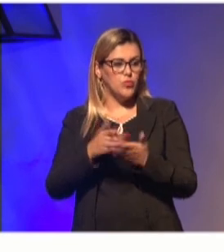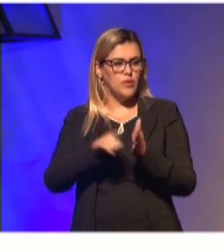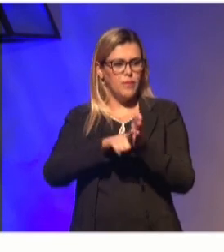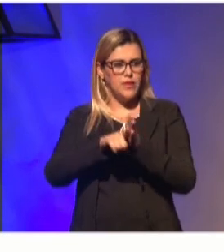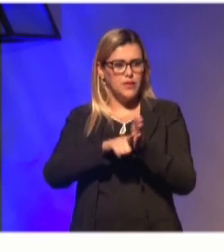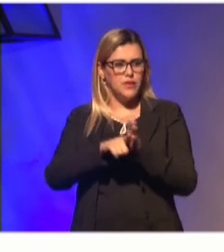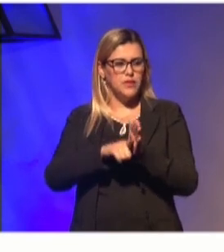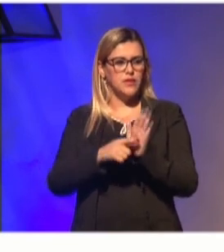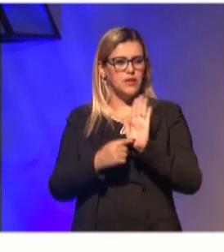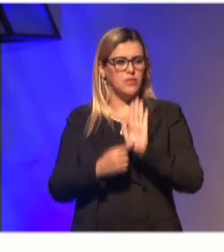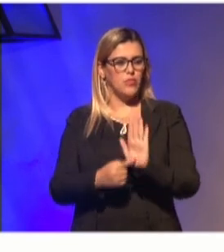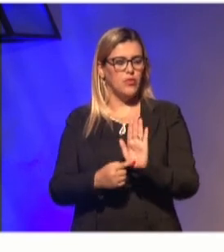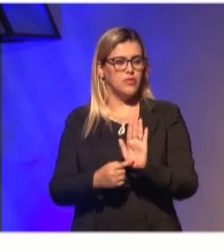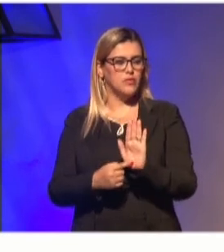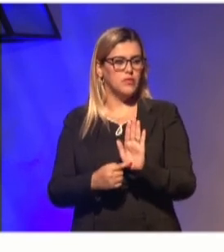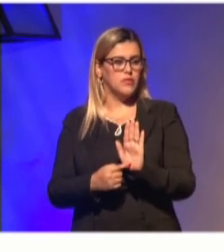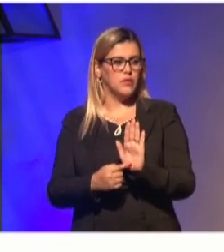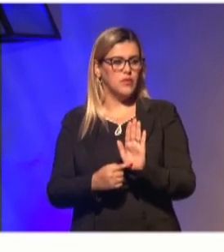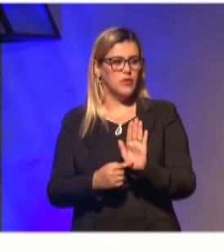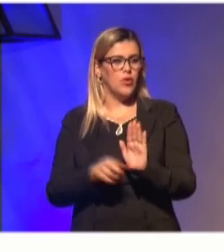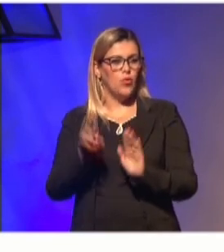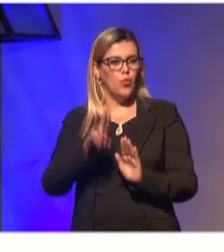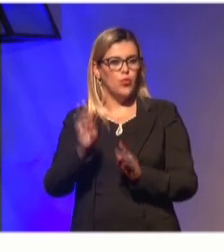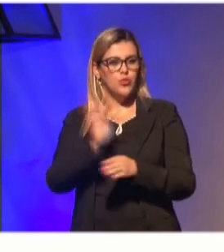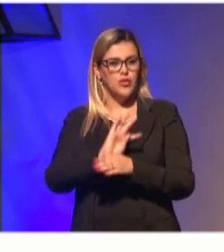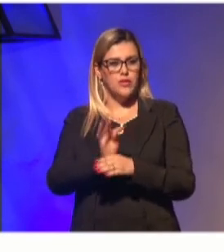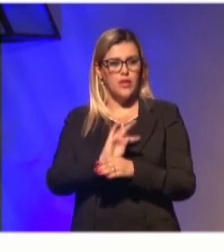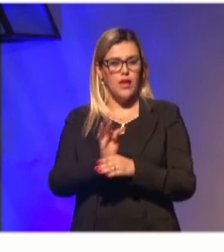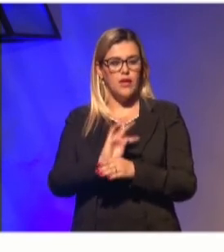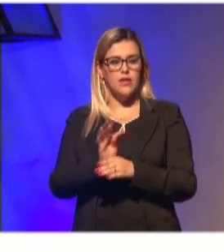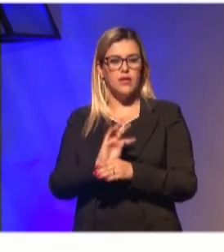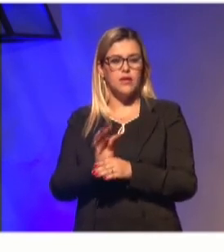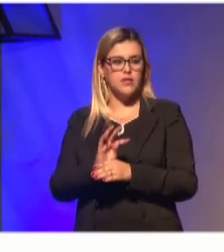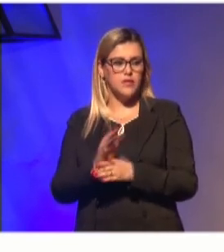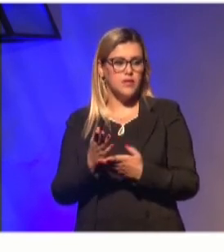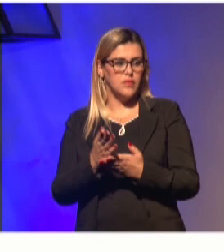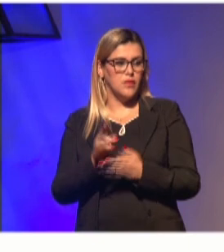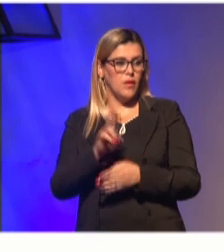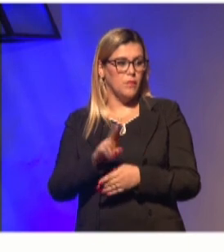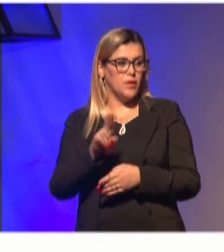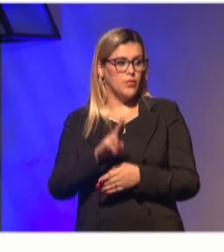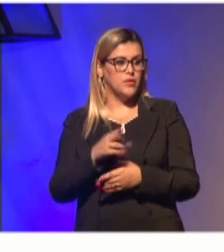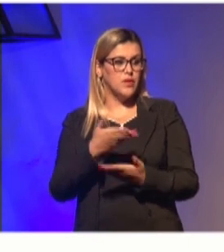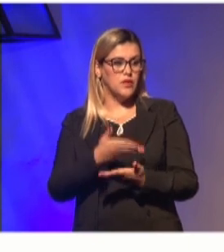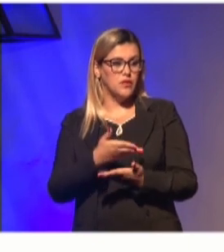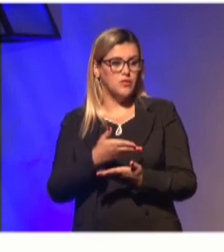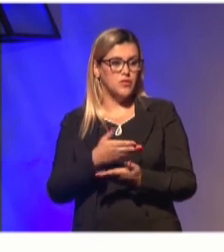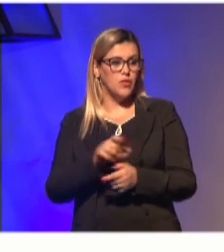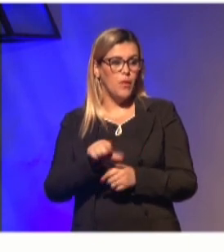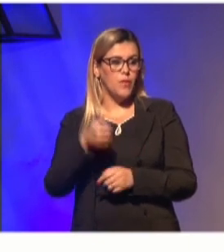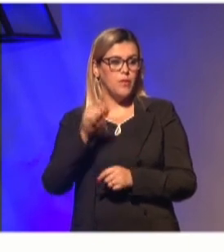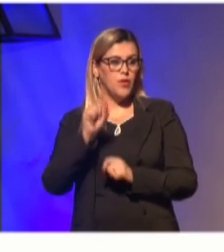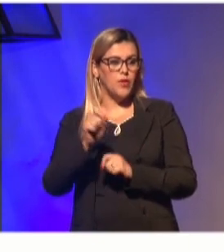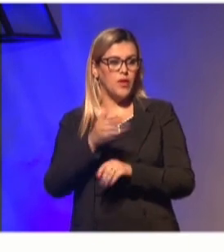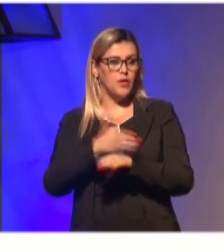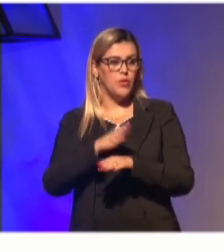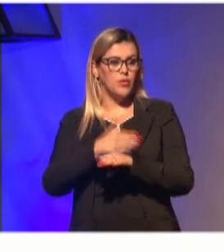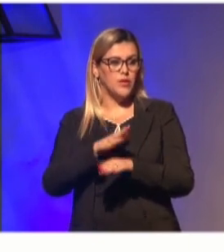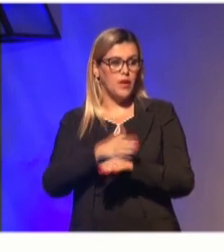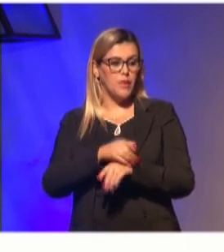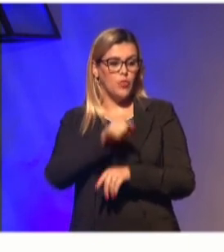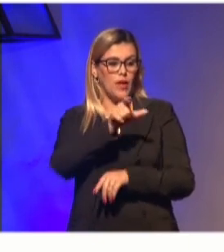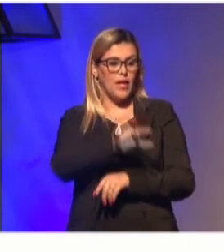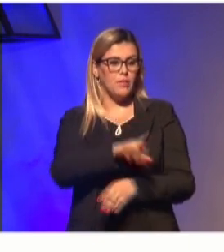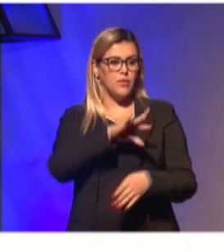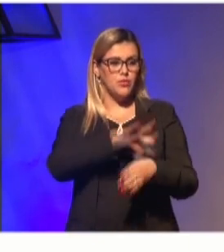relacionada ao uso de técnicas aí para se trabalhar a integração cortical busca, primeiro, um treinamento de lateralização com esse paciente.